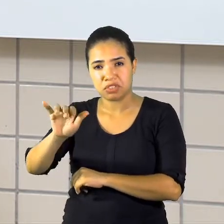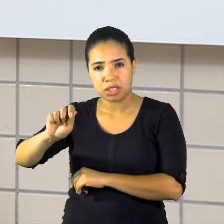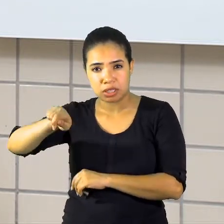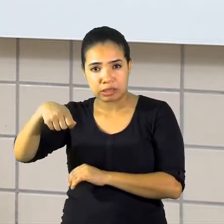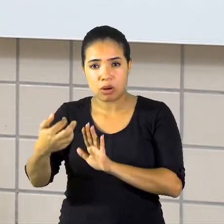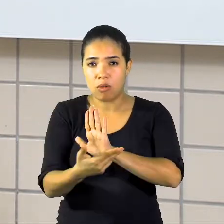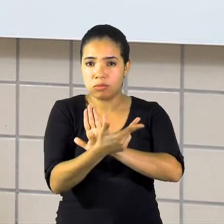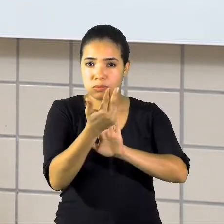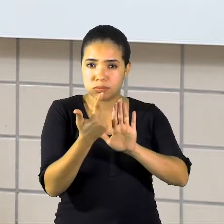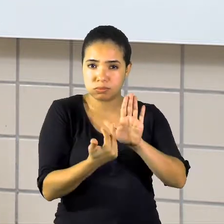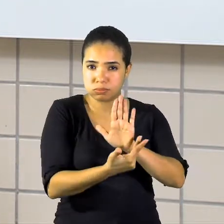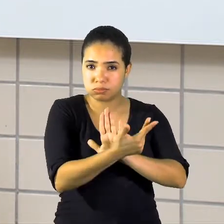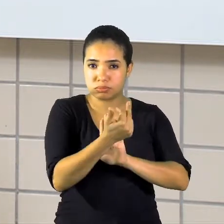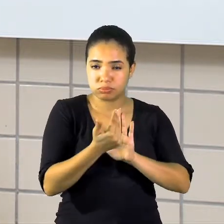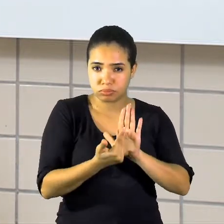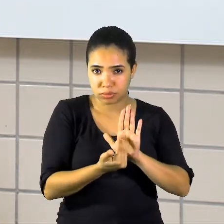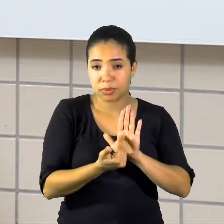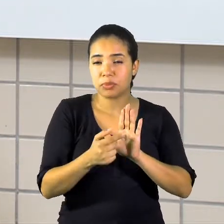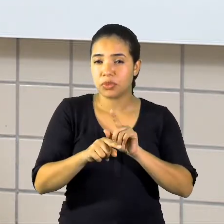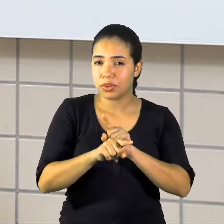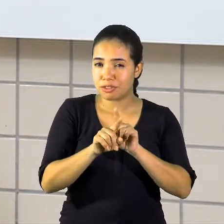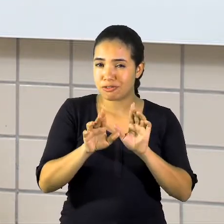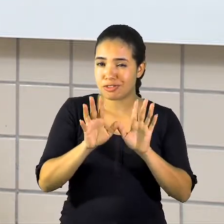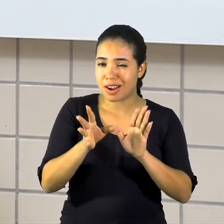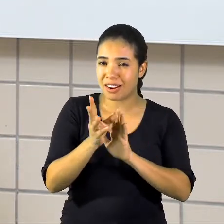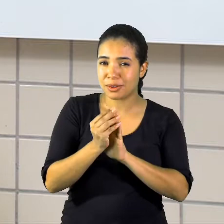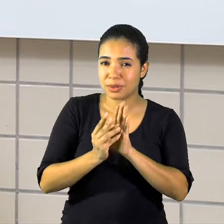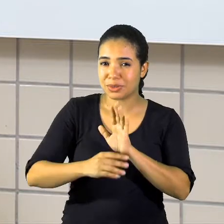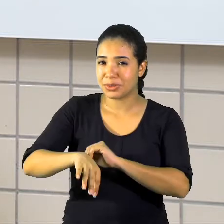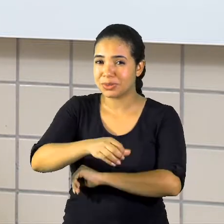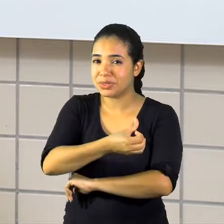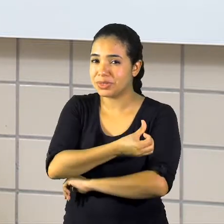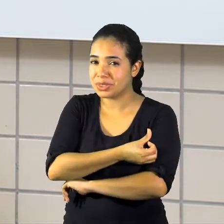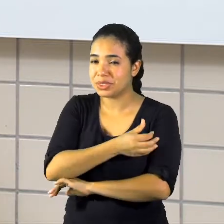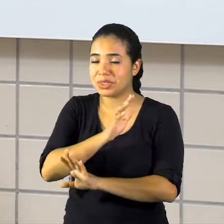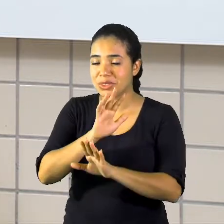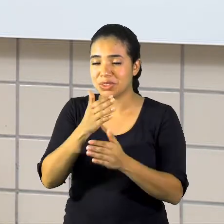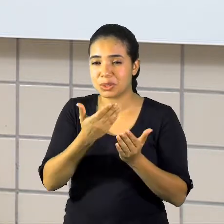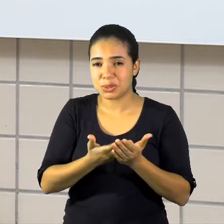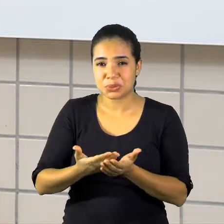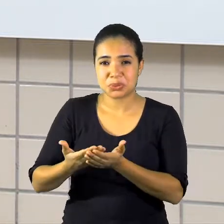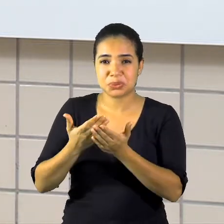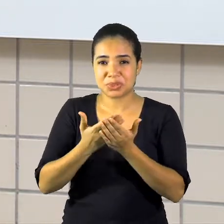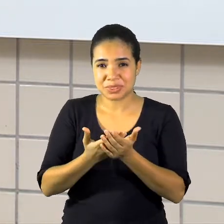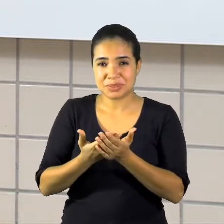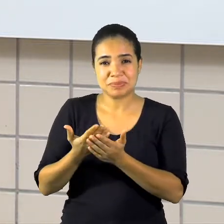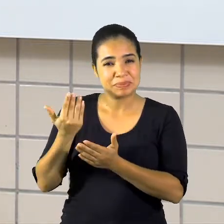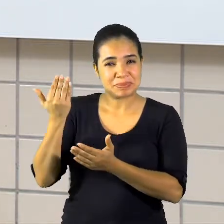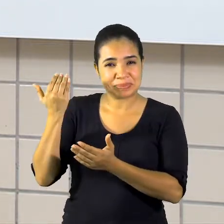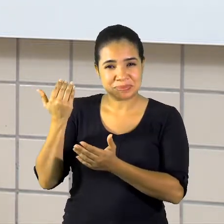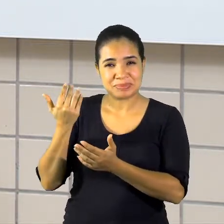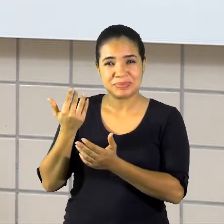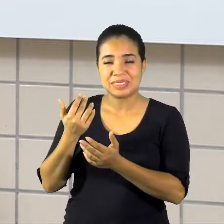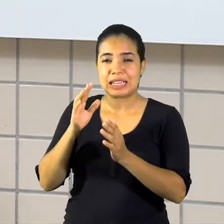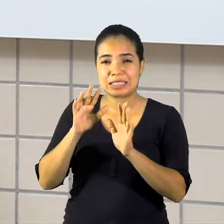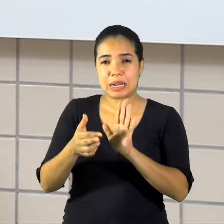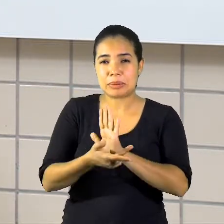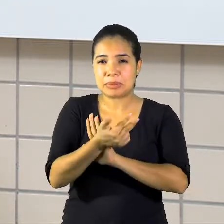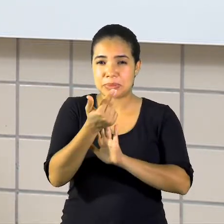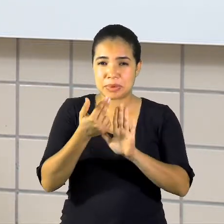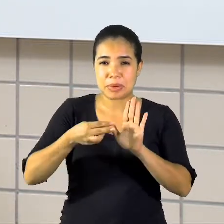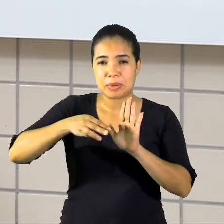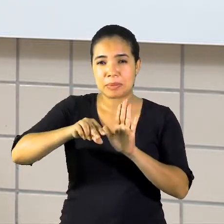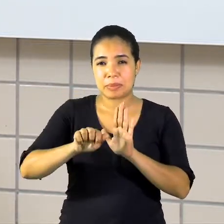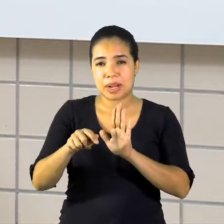vocês já estudaram. Isso é conteúdo do 6º ano. No 6º ano a gente vê sobre a cartografia. Lembra? A gente vê sobre os mapas, a gente